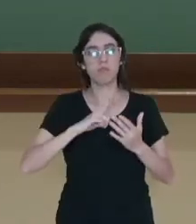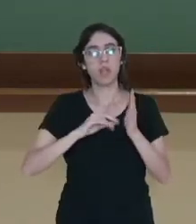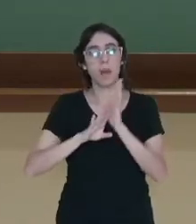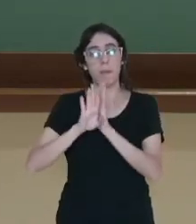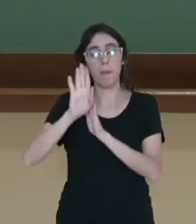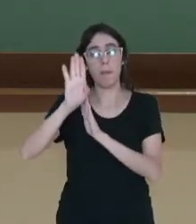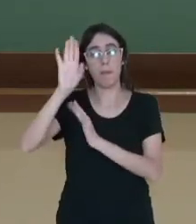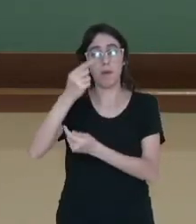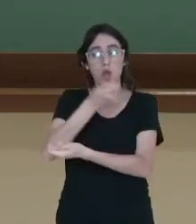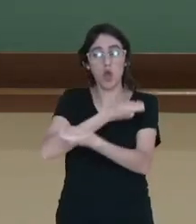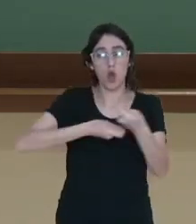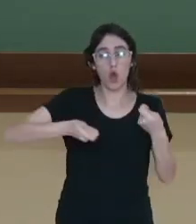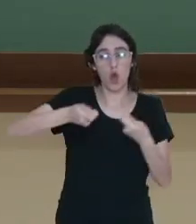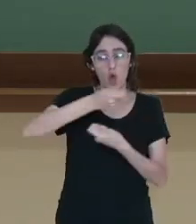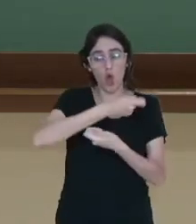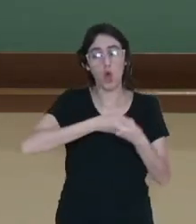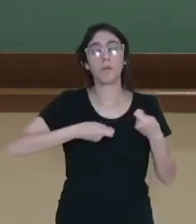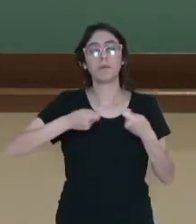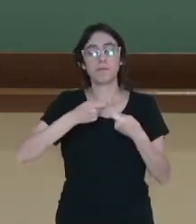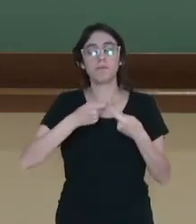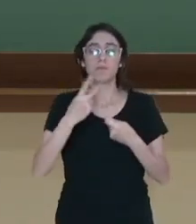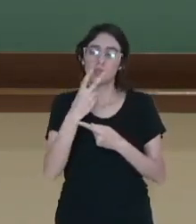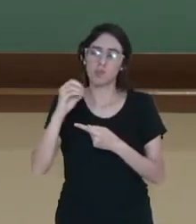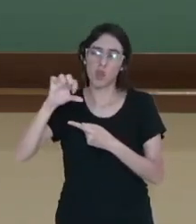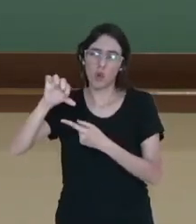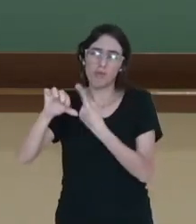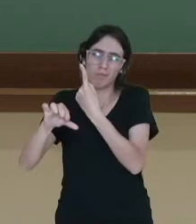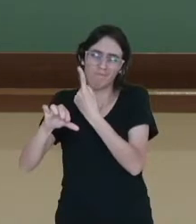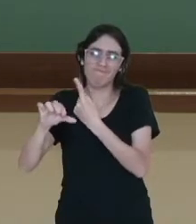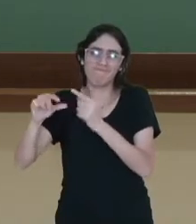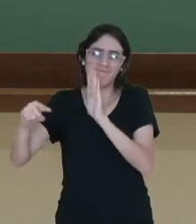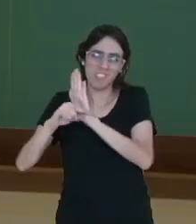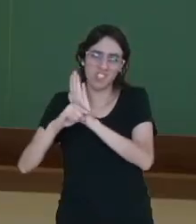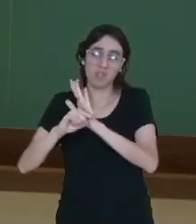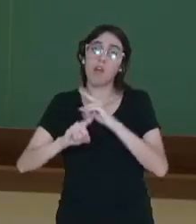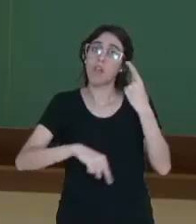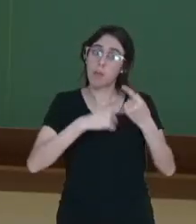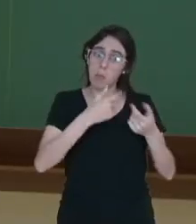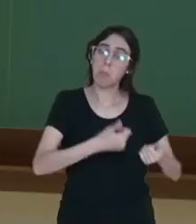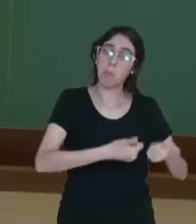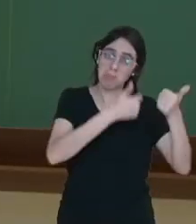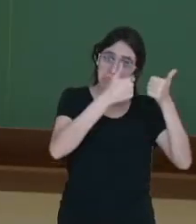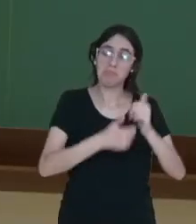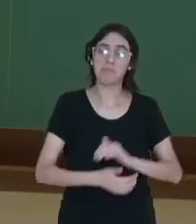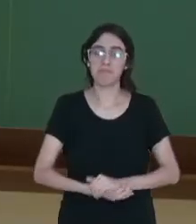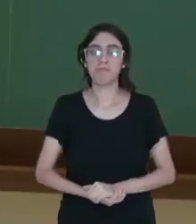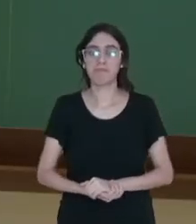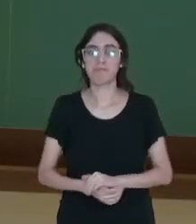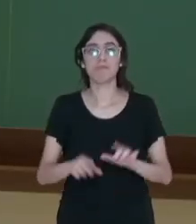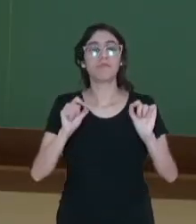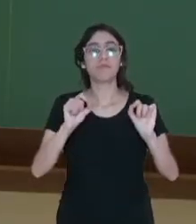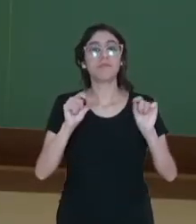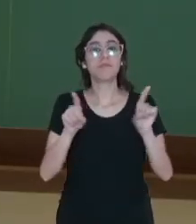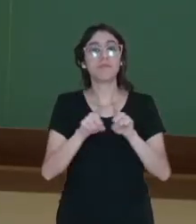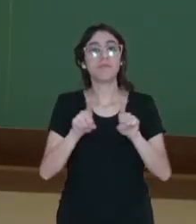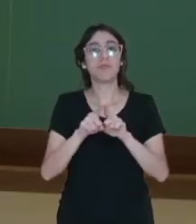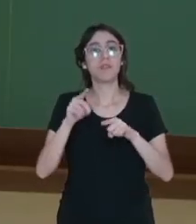crescimento econômico, a exceção 2009, mas um crescimento econômico aí contínuo, o que contribuiu também para a diminuição